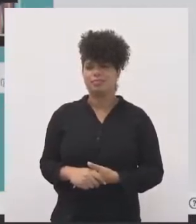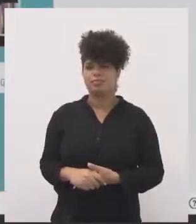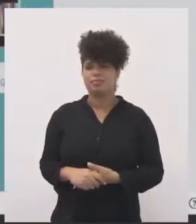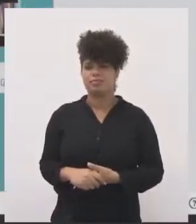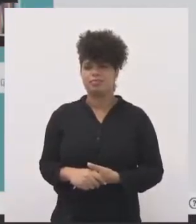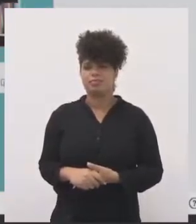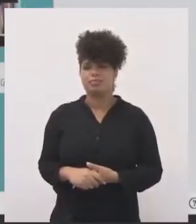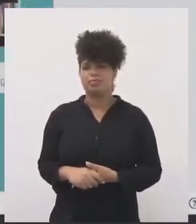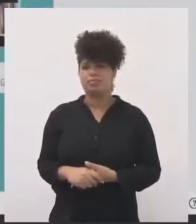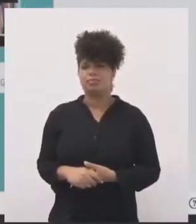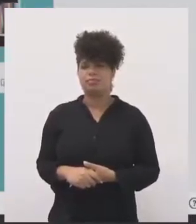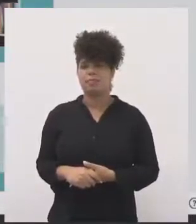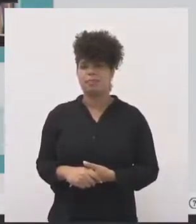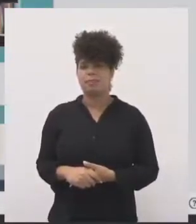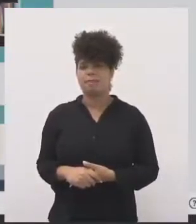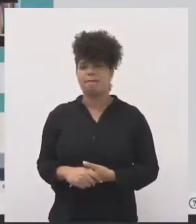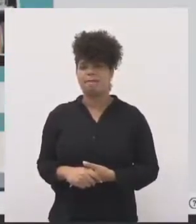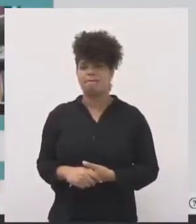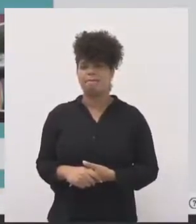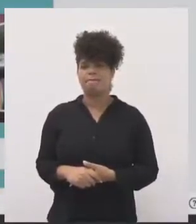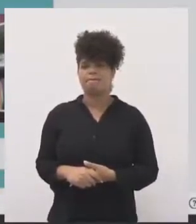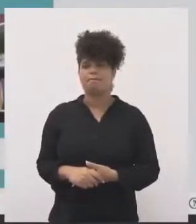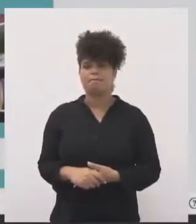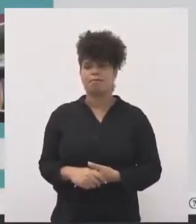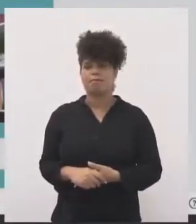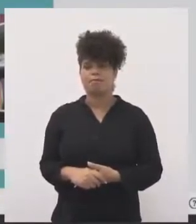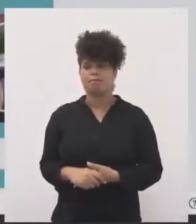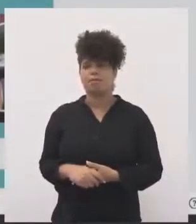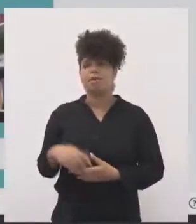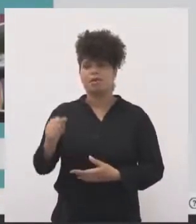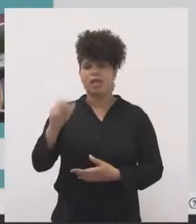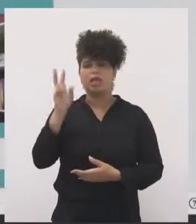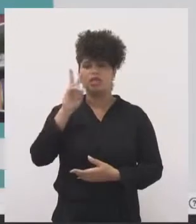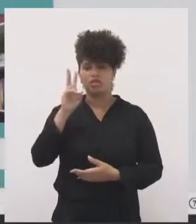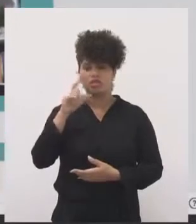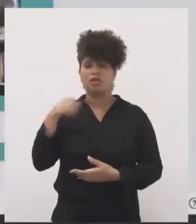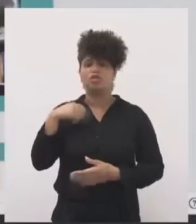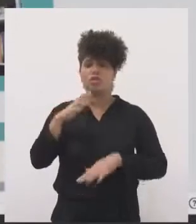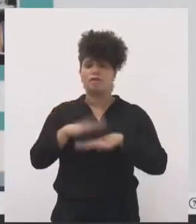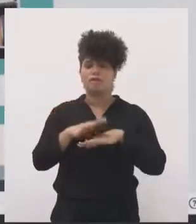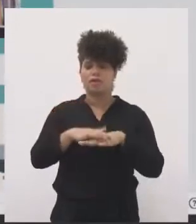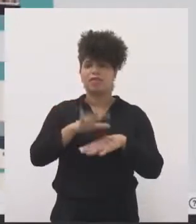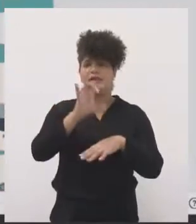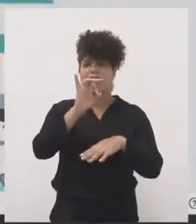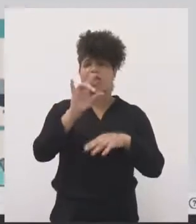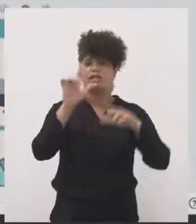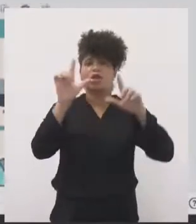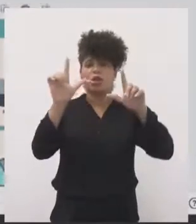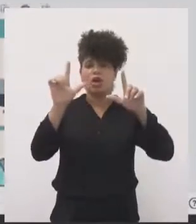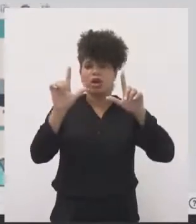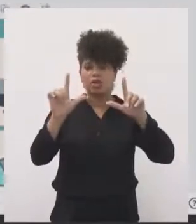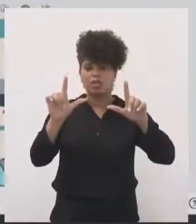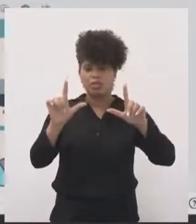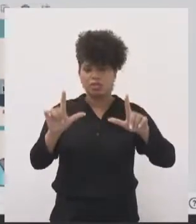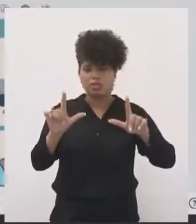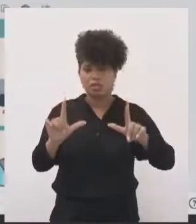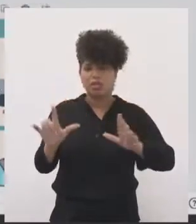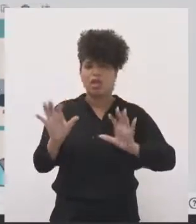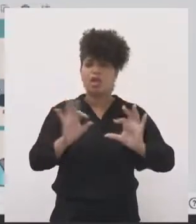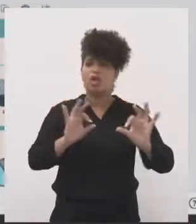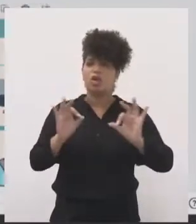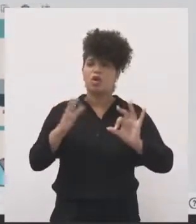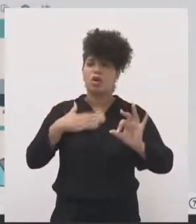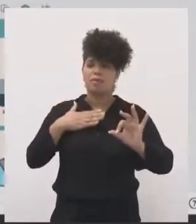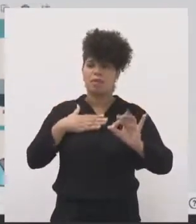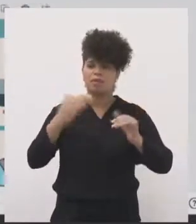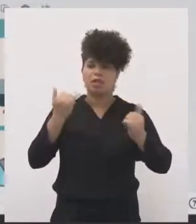Então, e eu posso... Né? Aqui eu já tenho a historinha que eu já fui em cada quadrinho daquele, colocando as minhas informações,